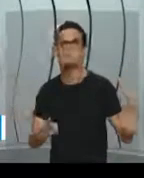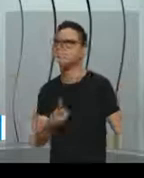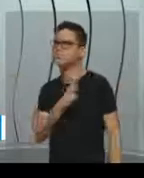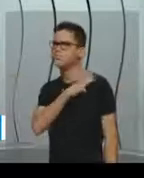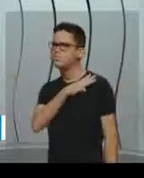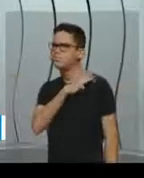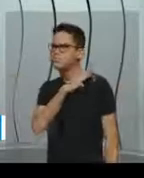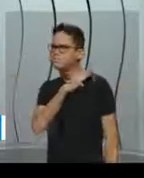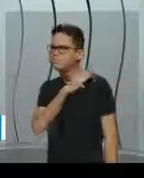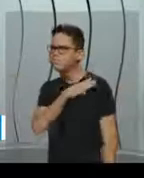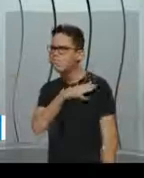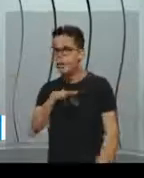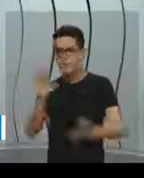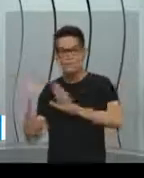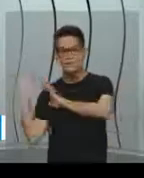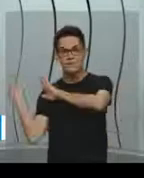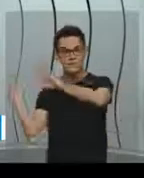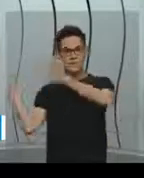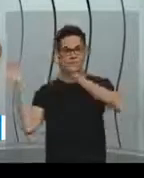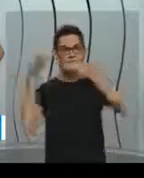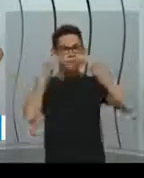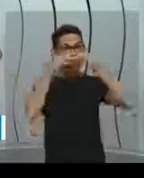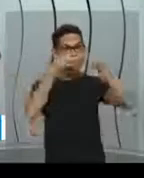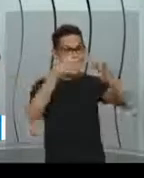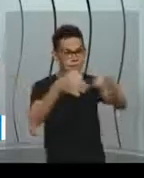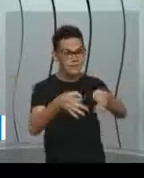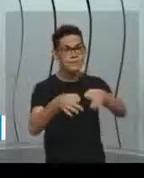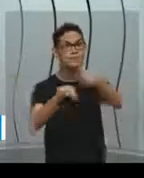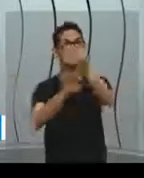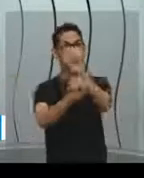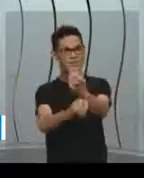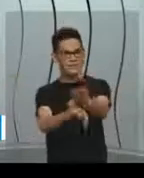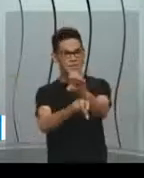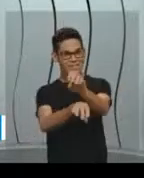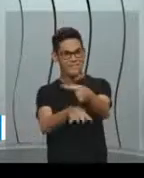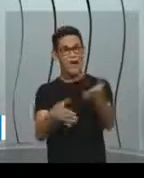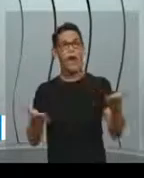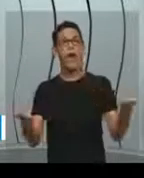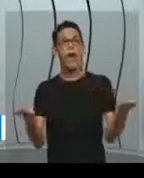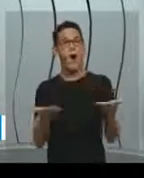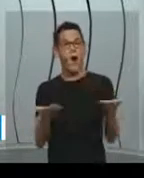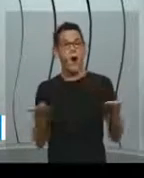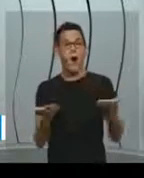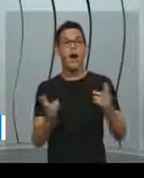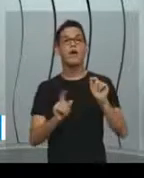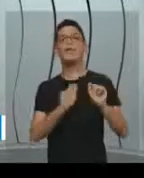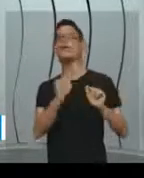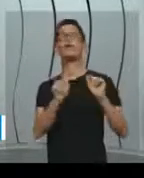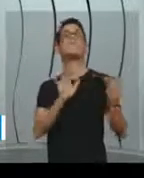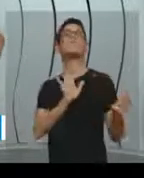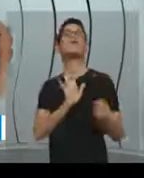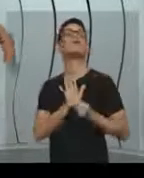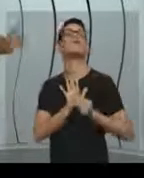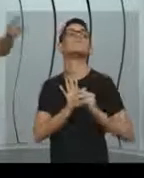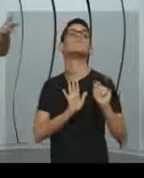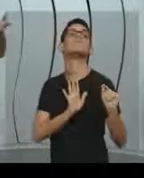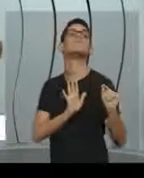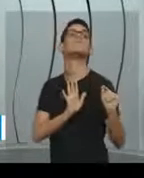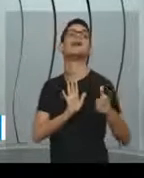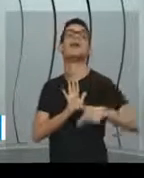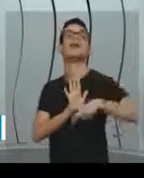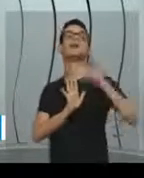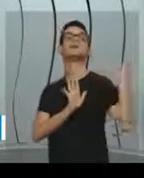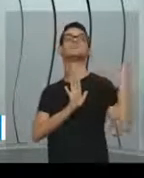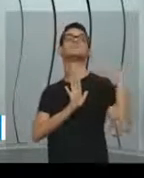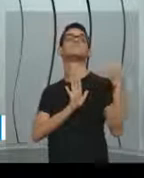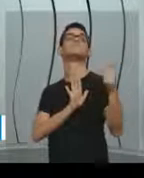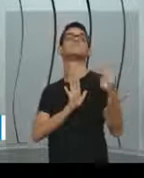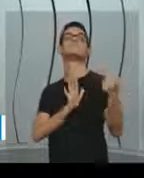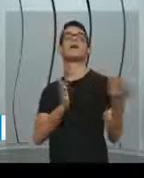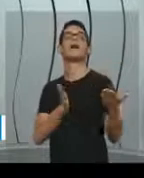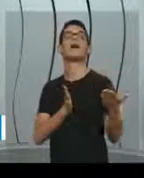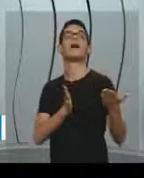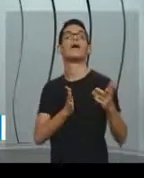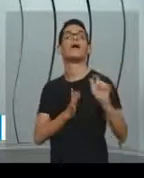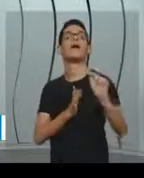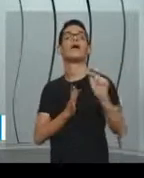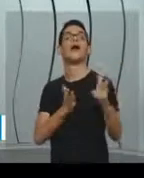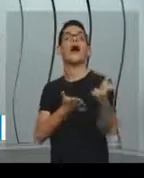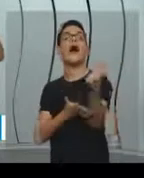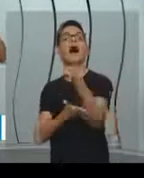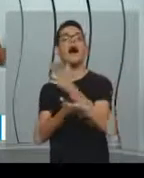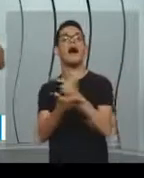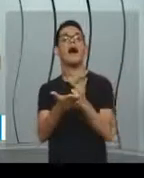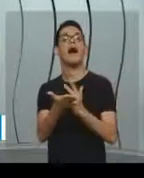verão. Se liga aí na educação. Chegou para vocês o que faltava, hein? Arte. Essa não